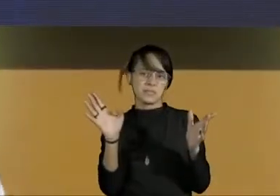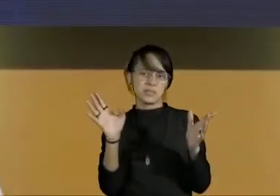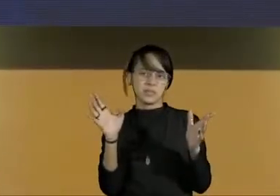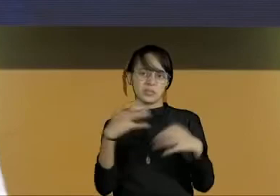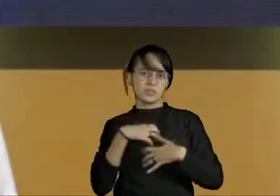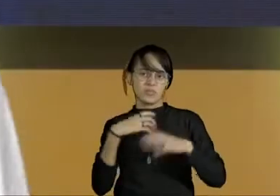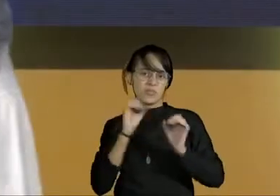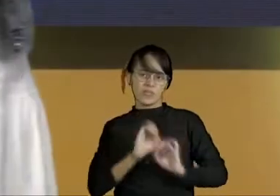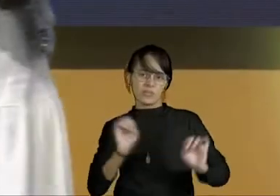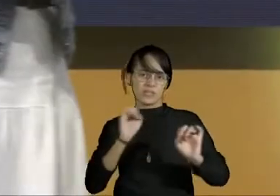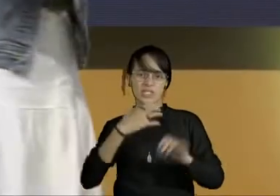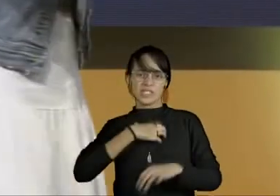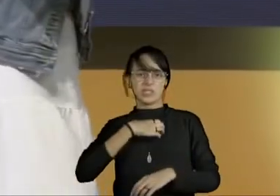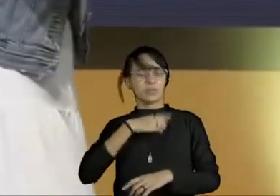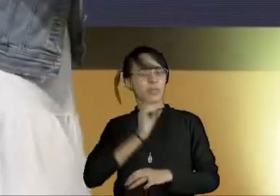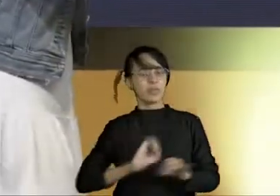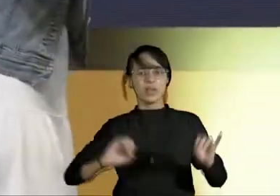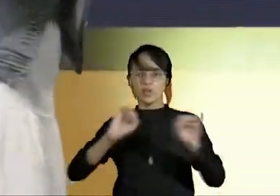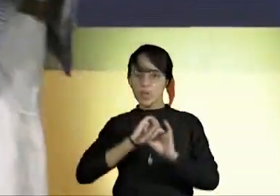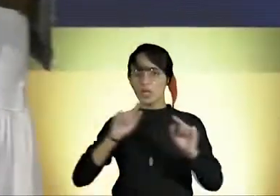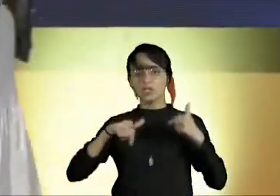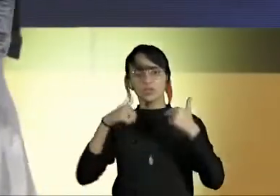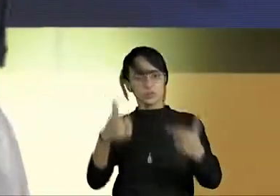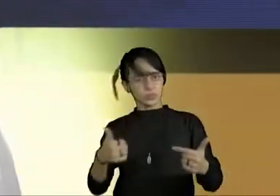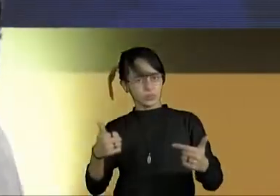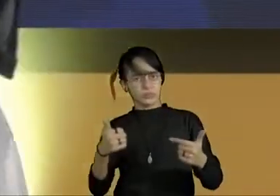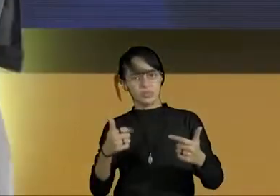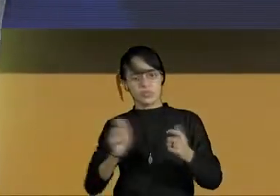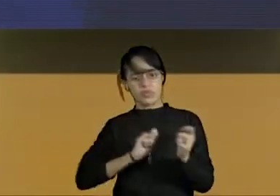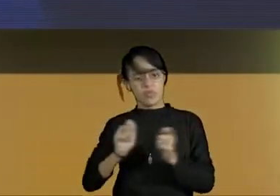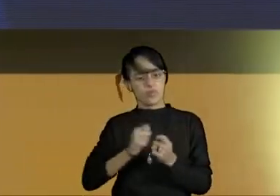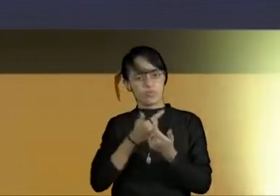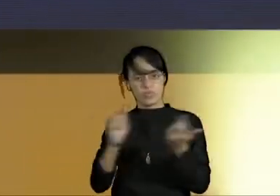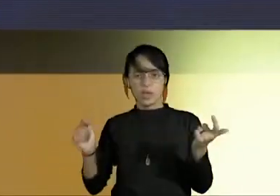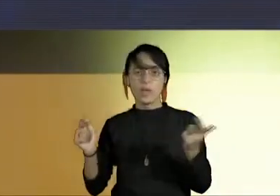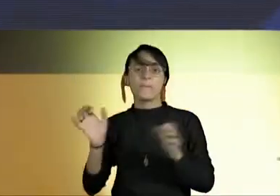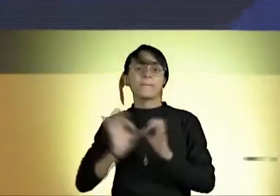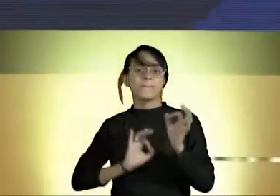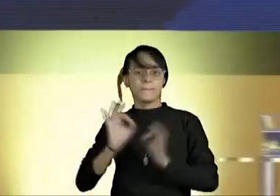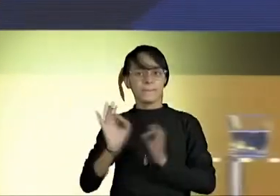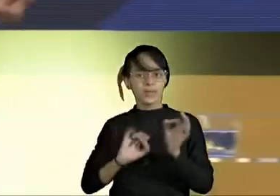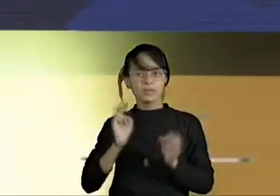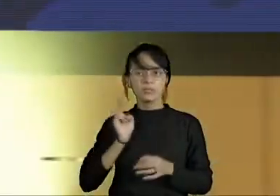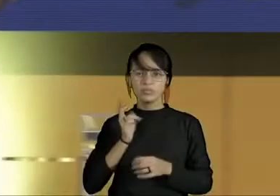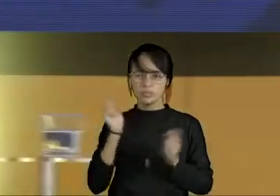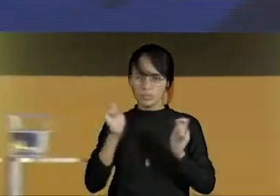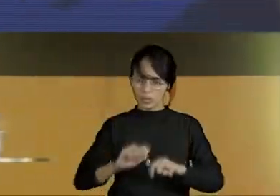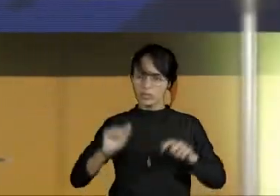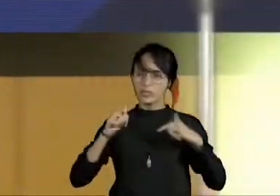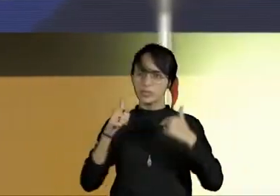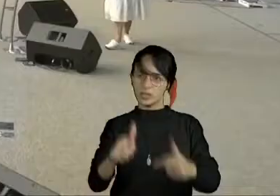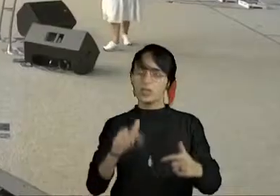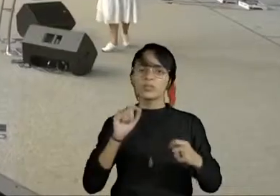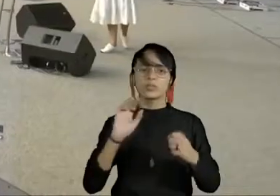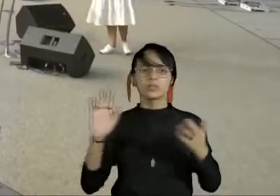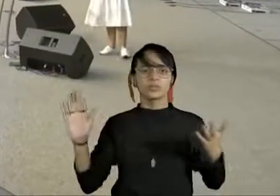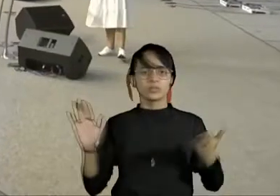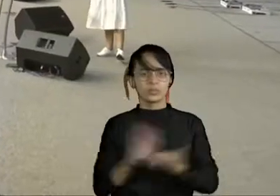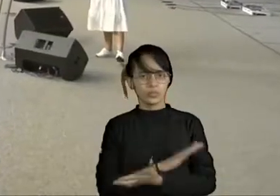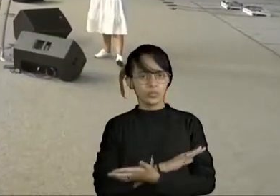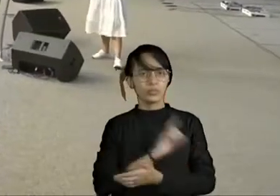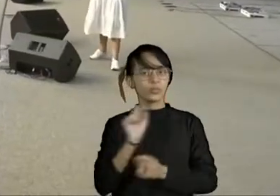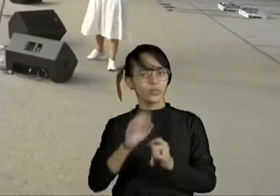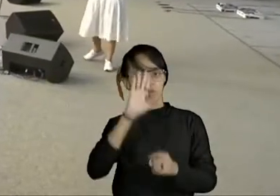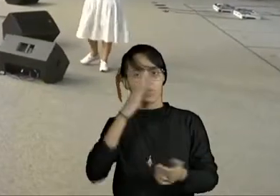sensação, nenhum sentimento, nenhuma atitude fora do controle e do plano daquilo que ainda pode ser feito, destruir aquilo que